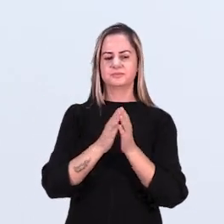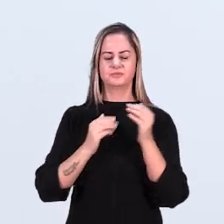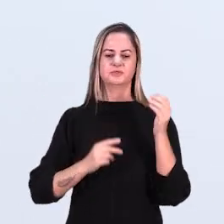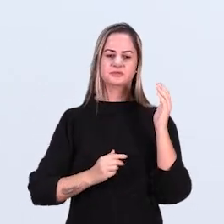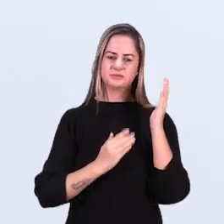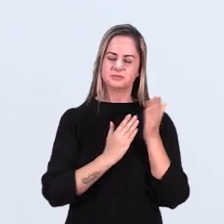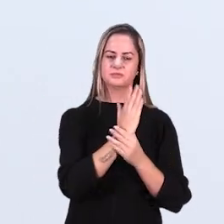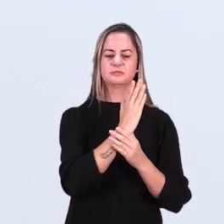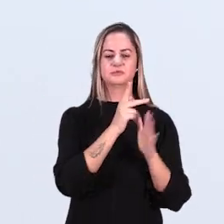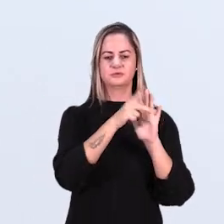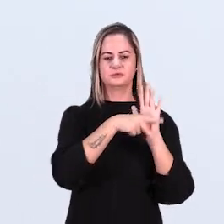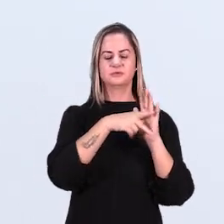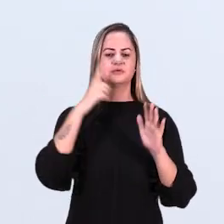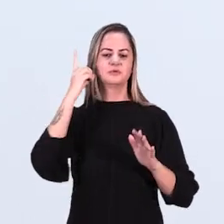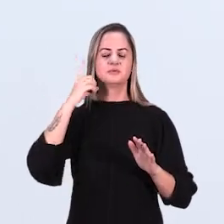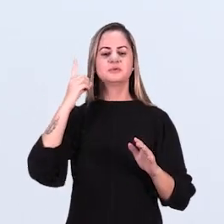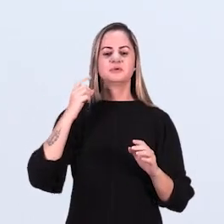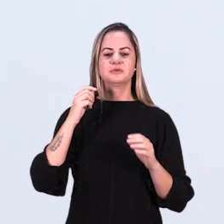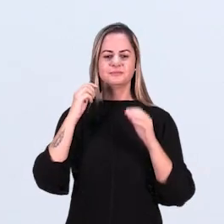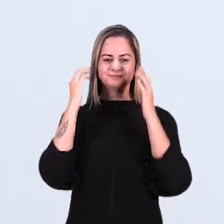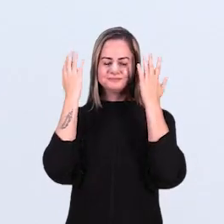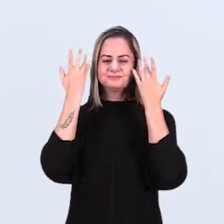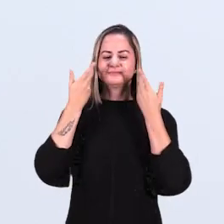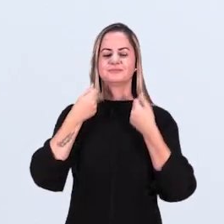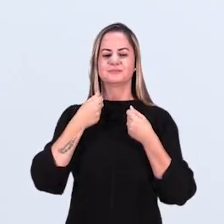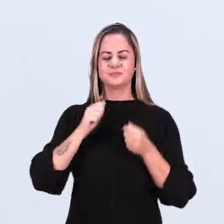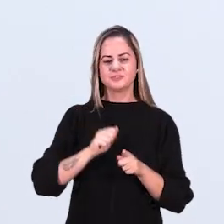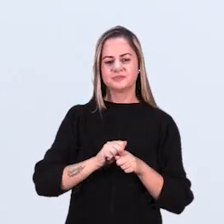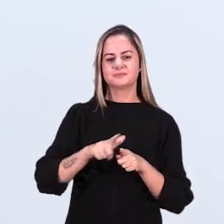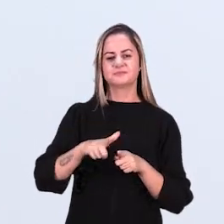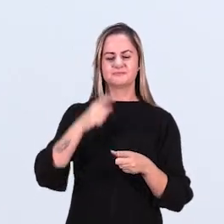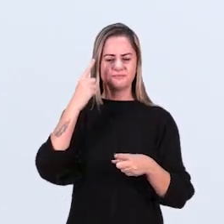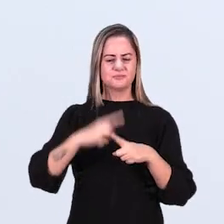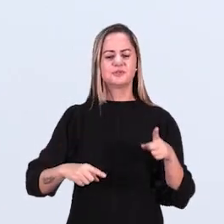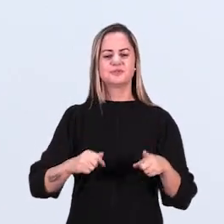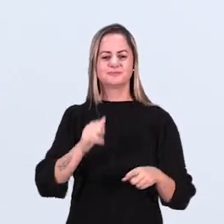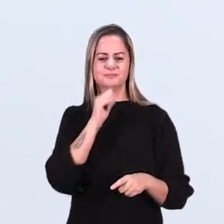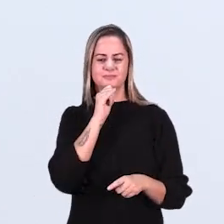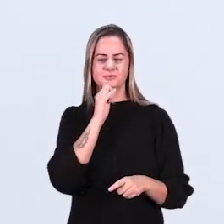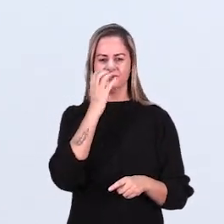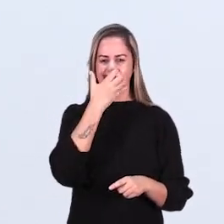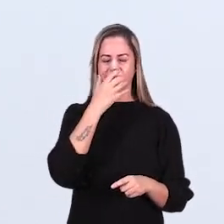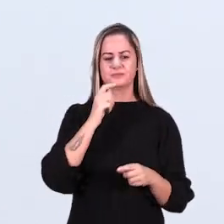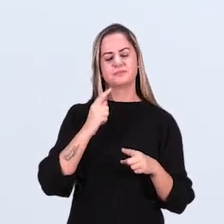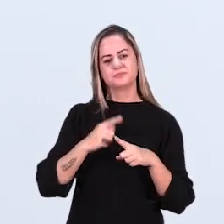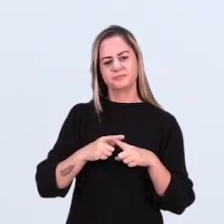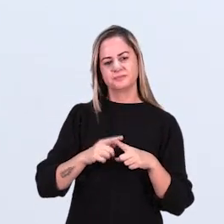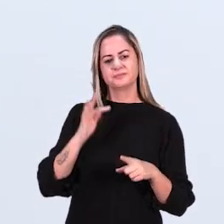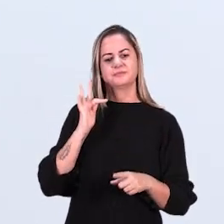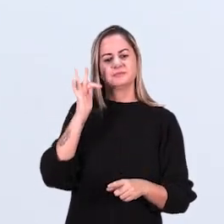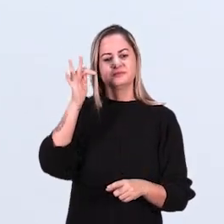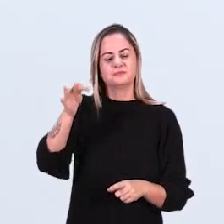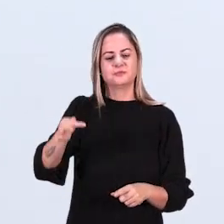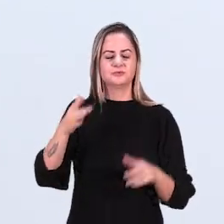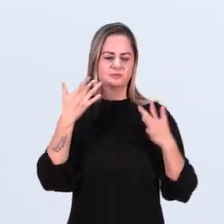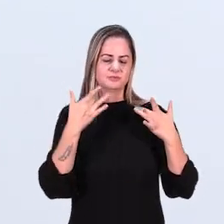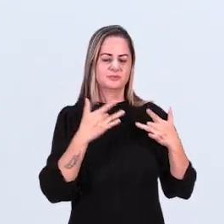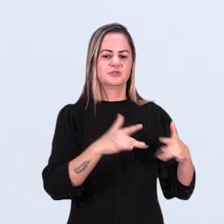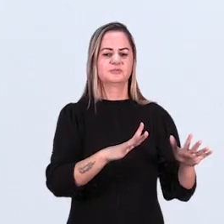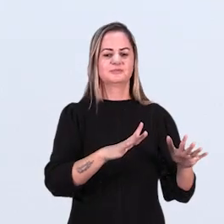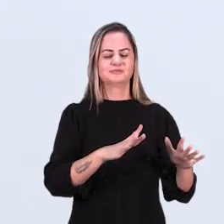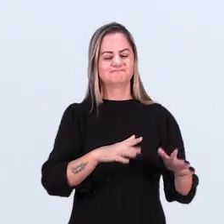ao projeto de deputados que proíbem o aluguel de animais como cães devido ao futuro abandono que